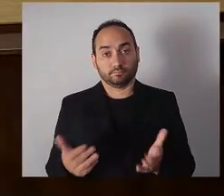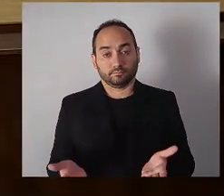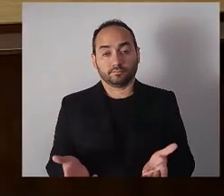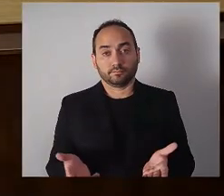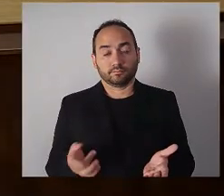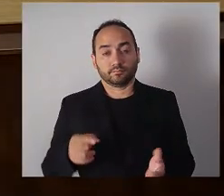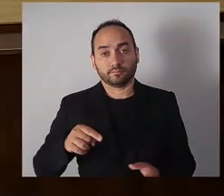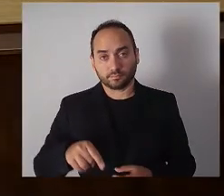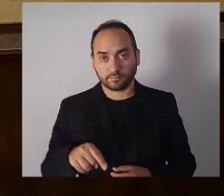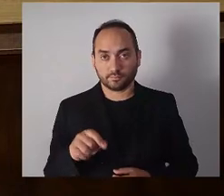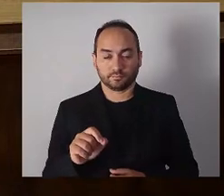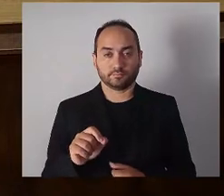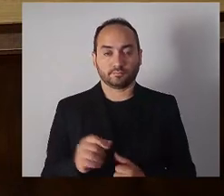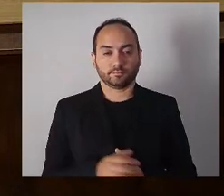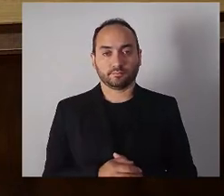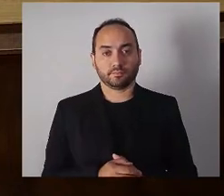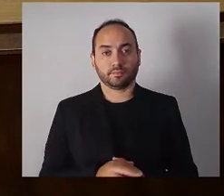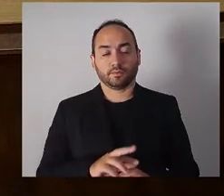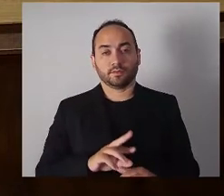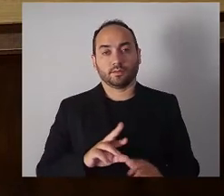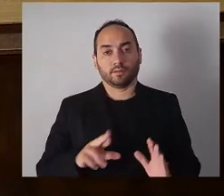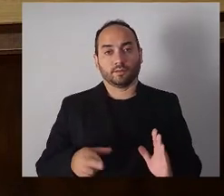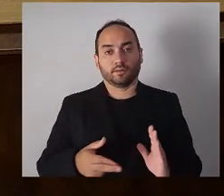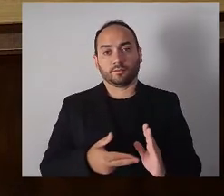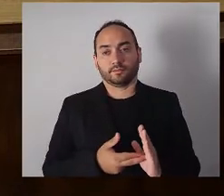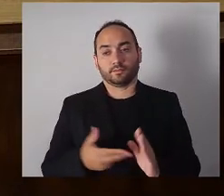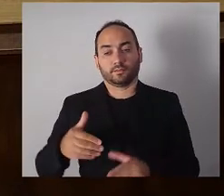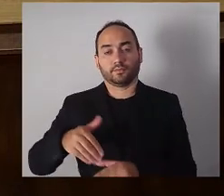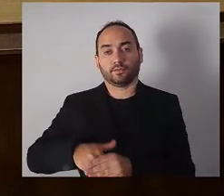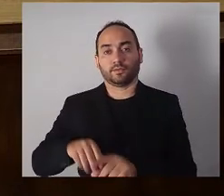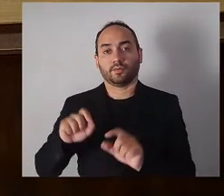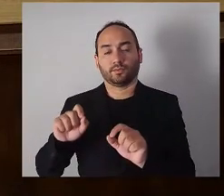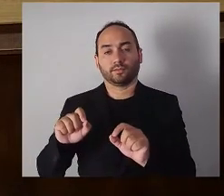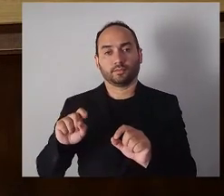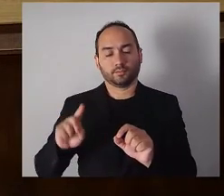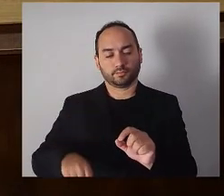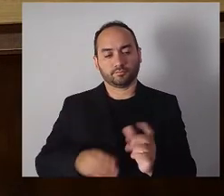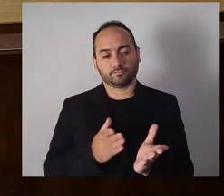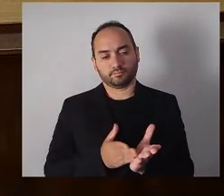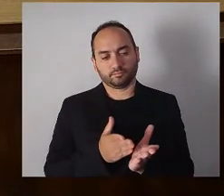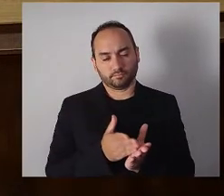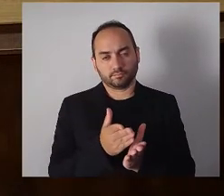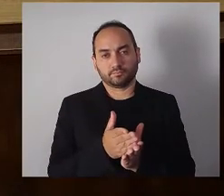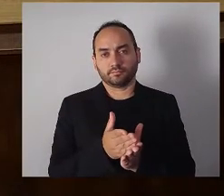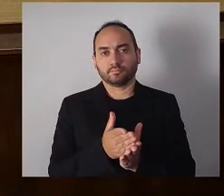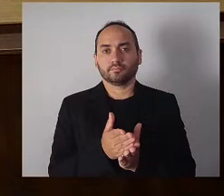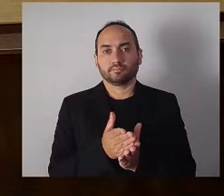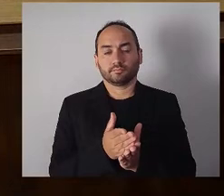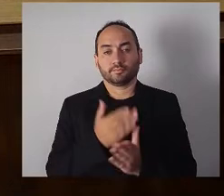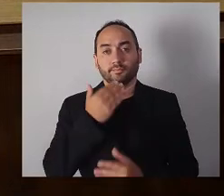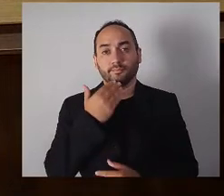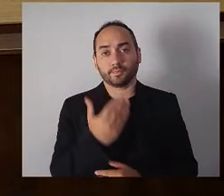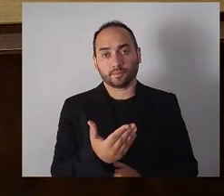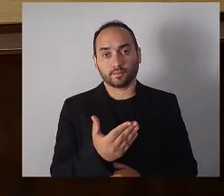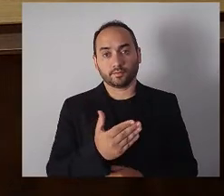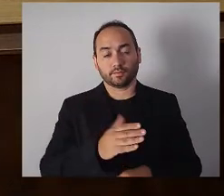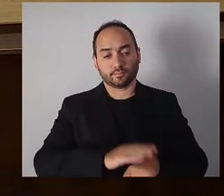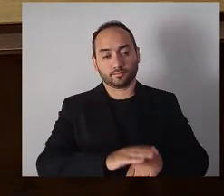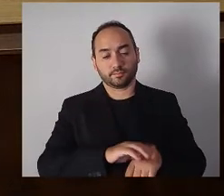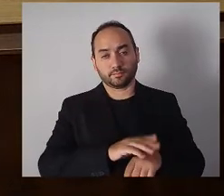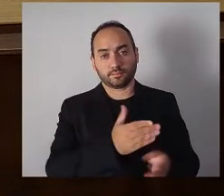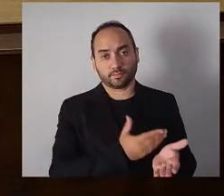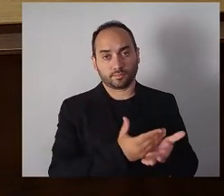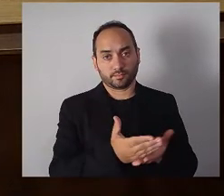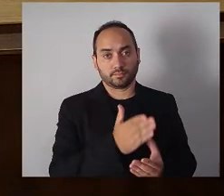no caso, o relator, ele votou no sentido de que o pedido constante da peça